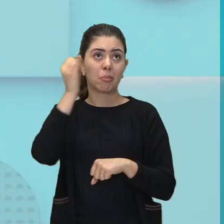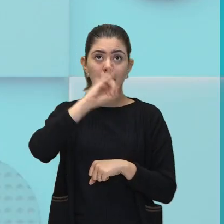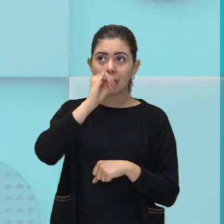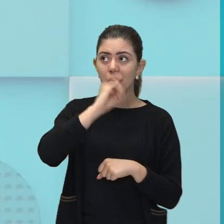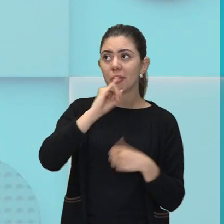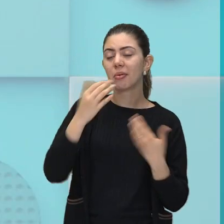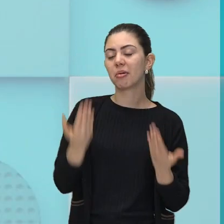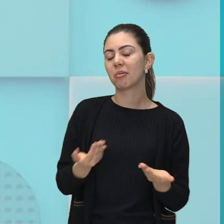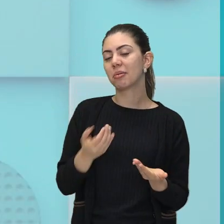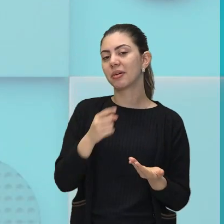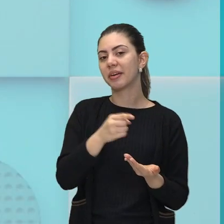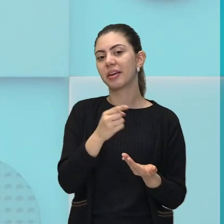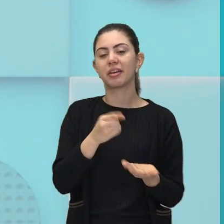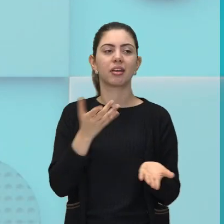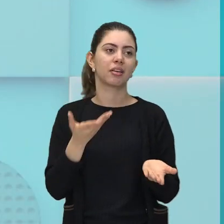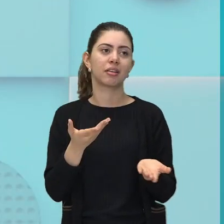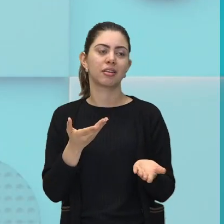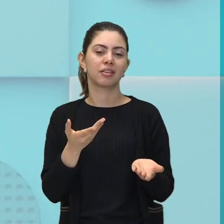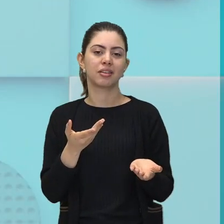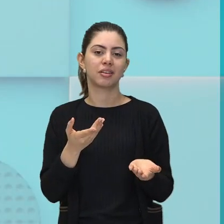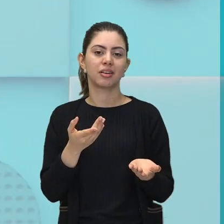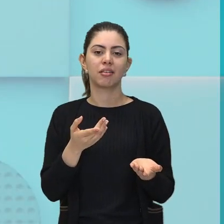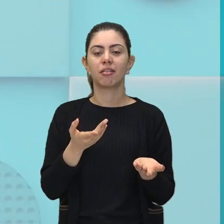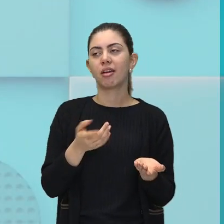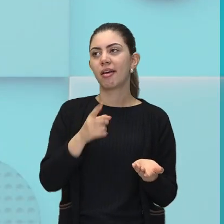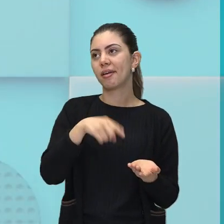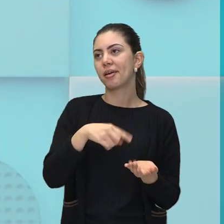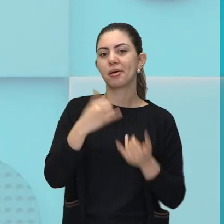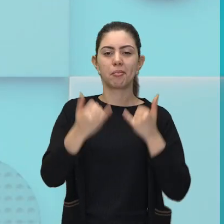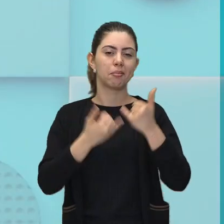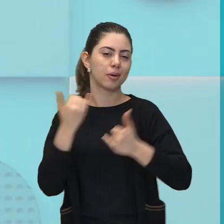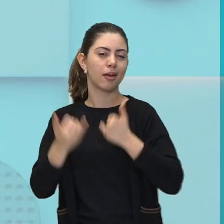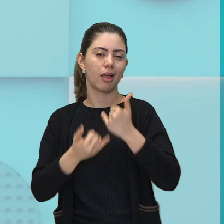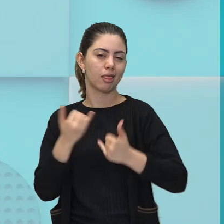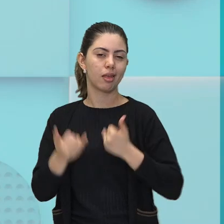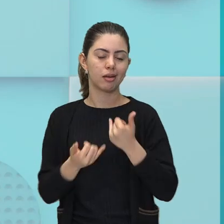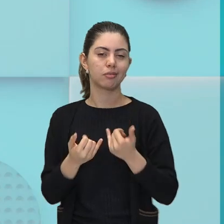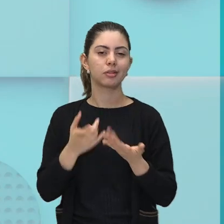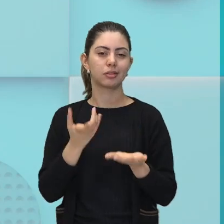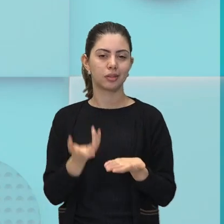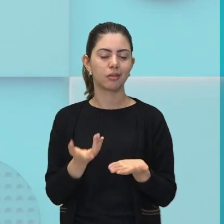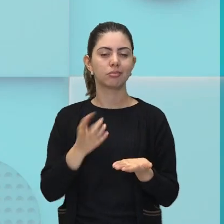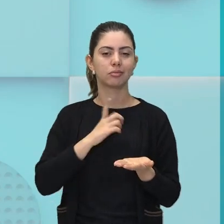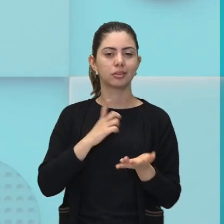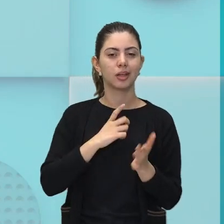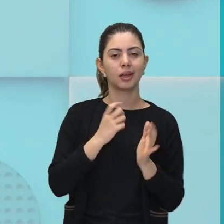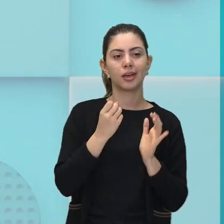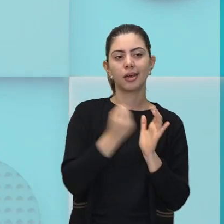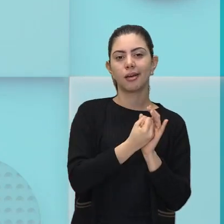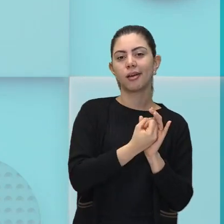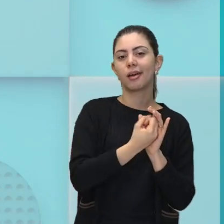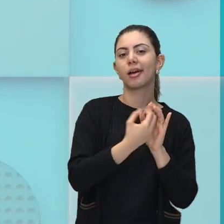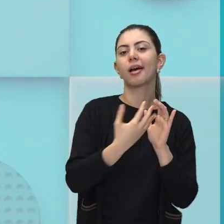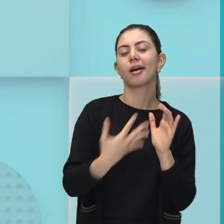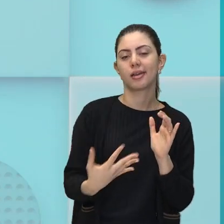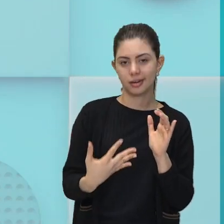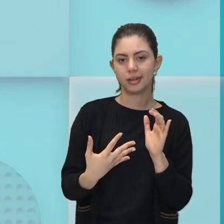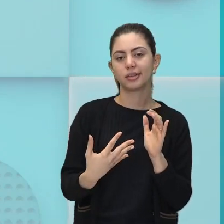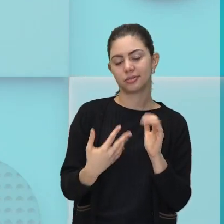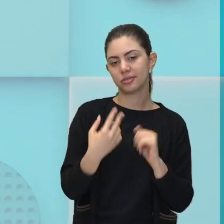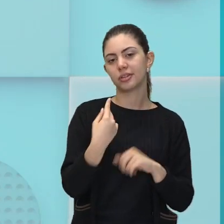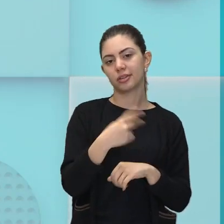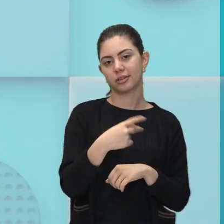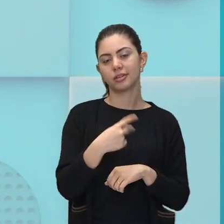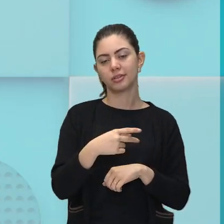muito pateta, como um personagem era muito fanfarrão. Então, trazer essas caricaturas é uma característica